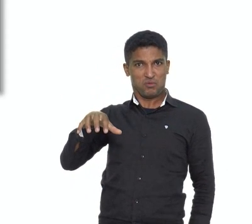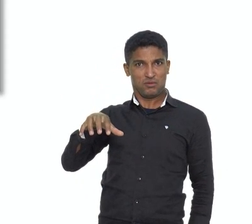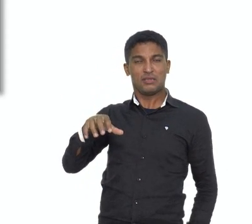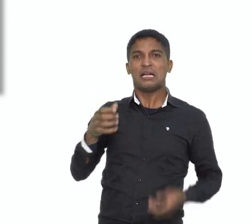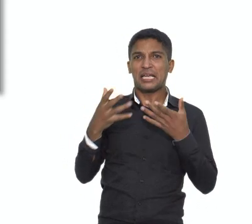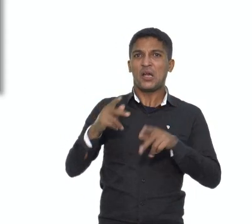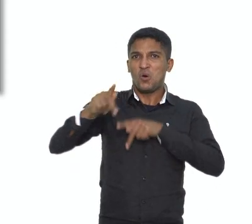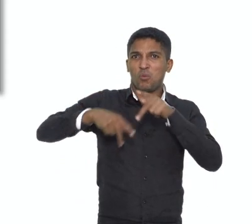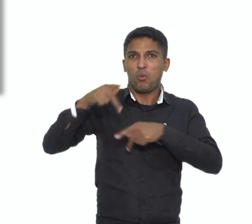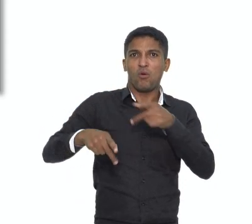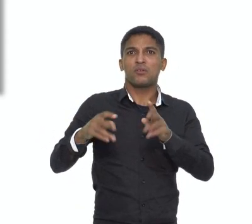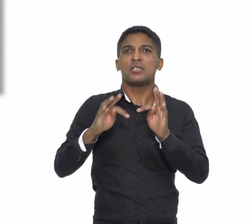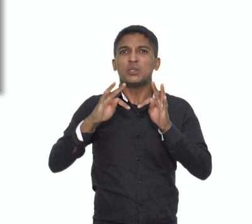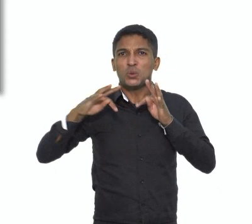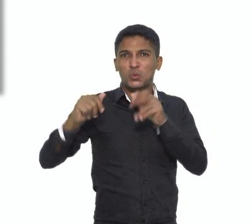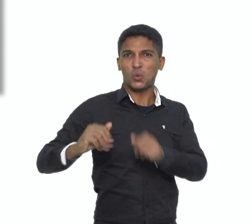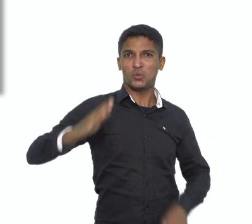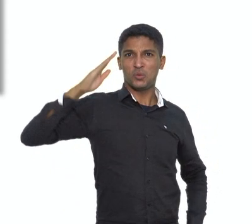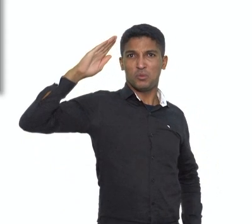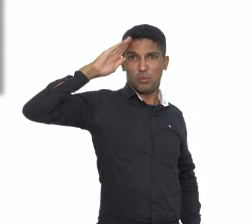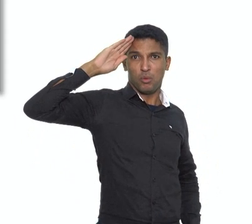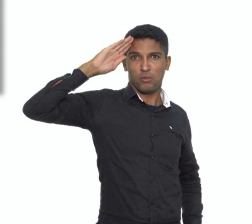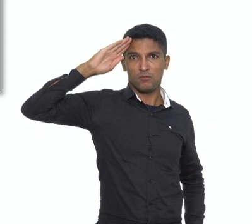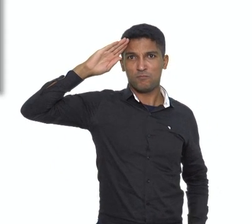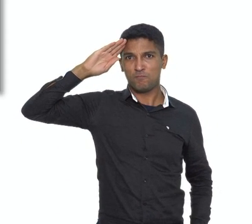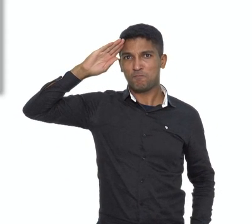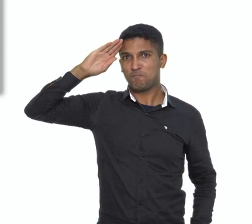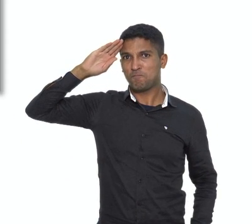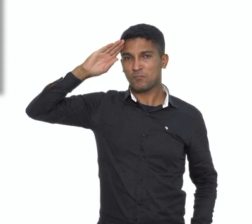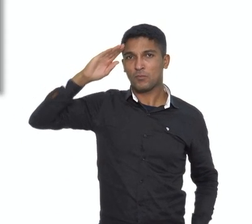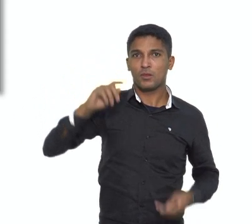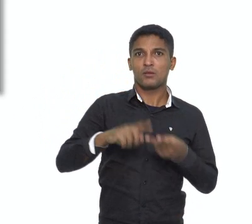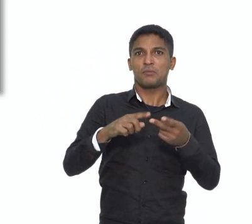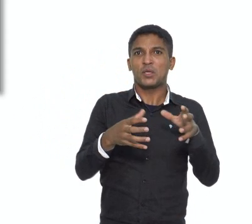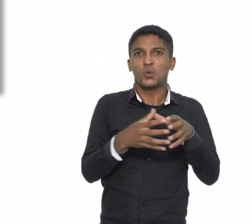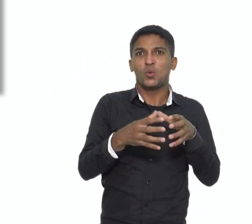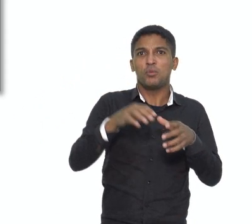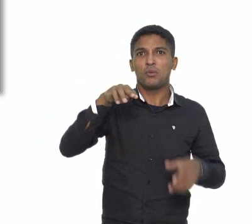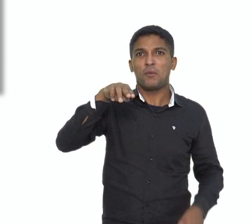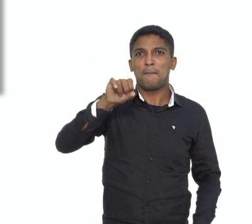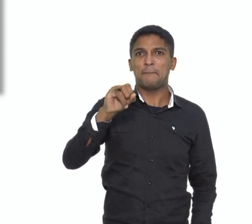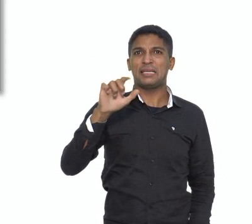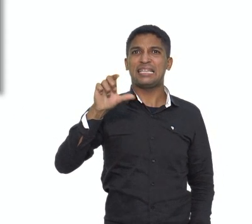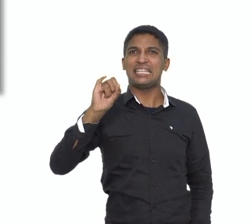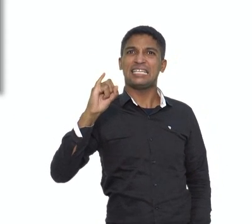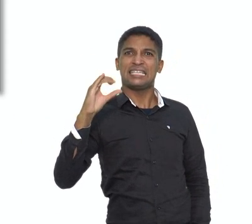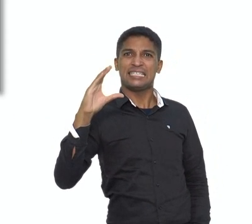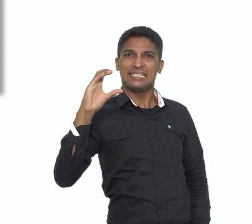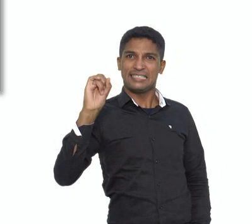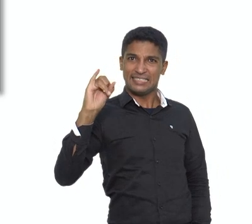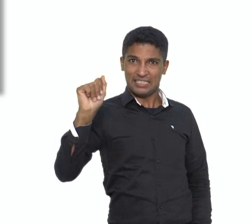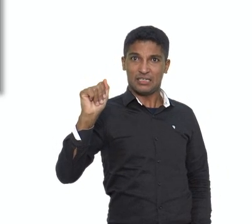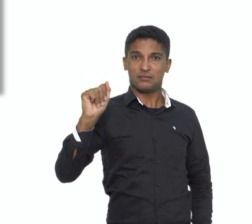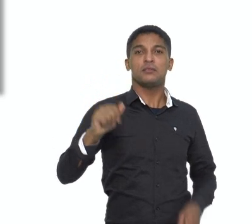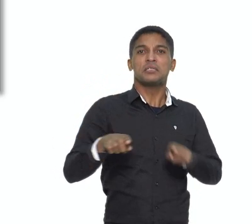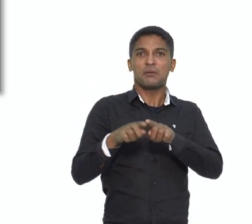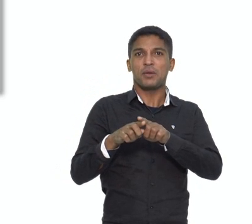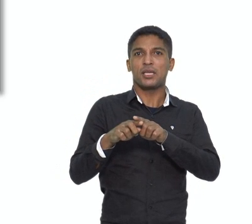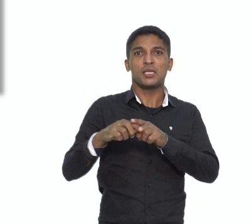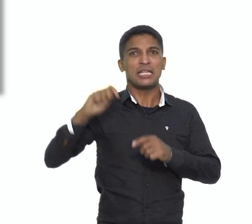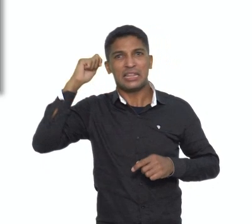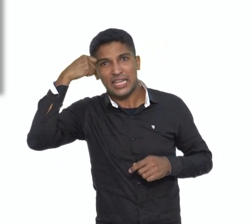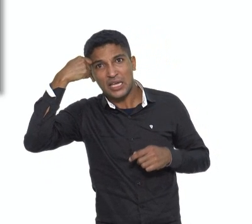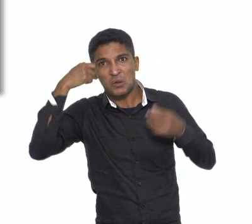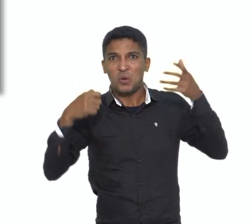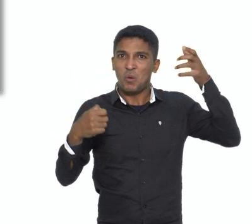os membros militares de linha, milícias e ordenanças, homens brancos, pardos e